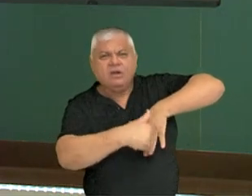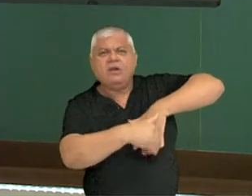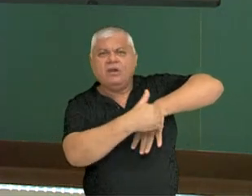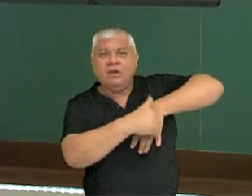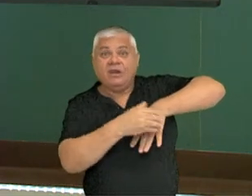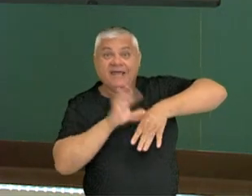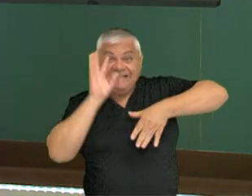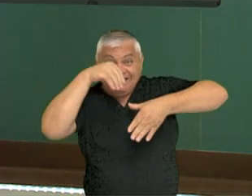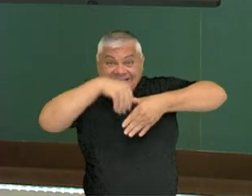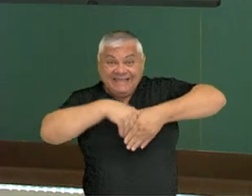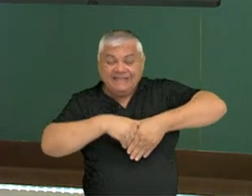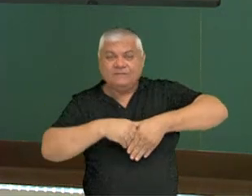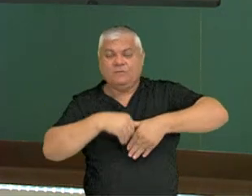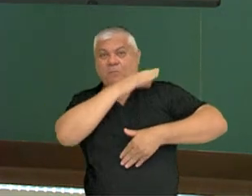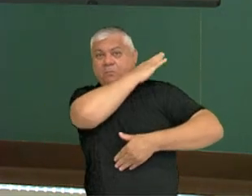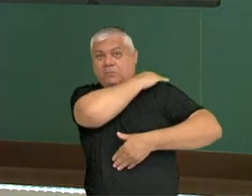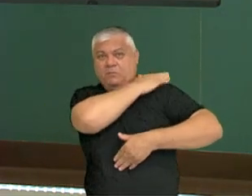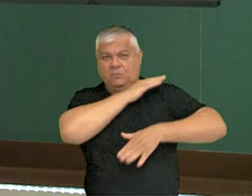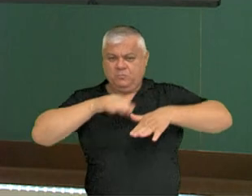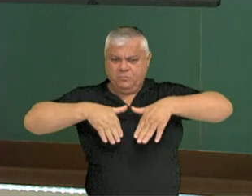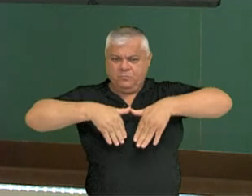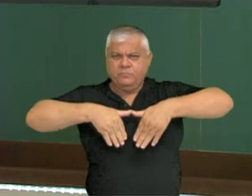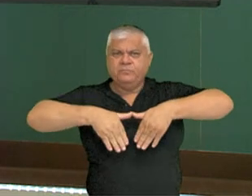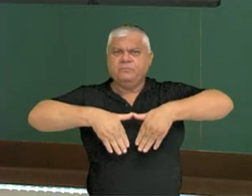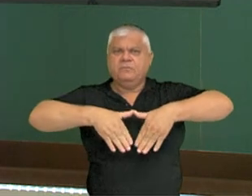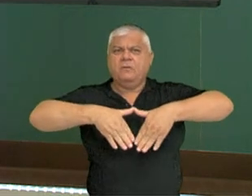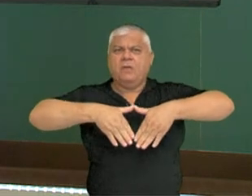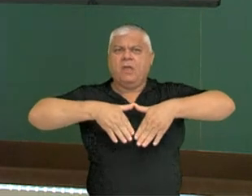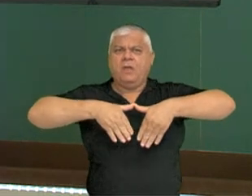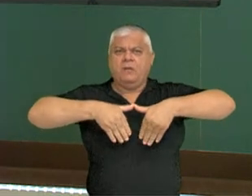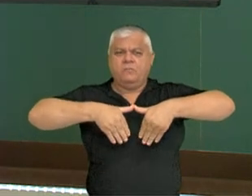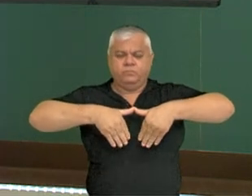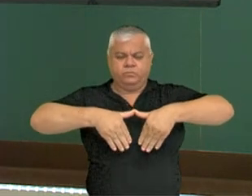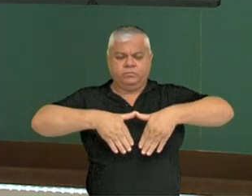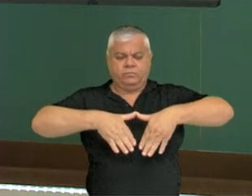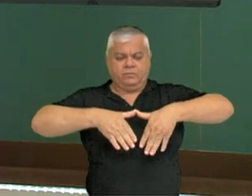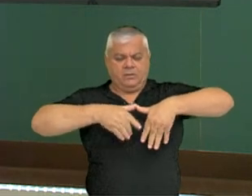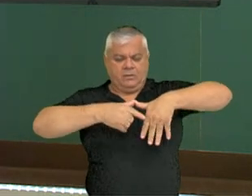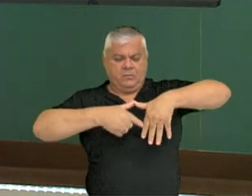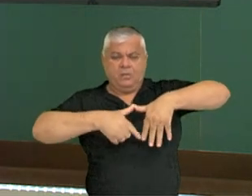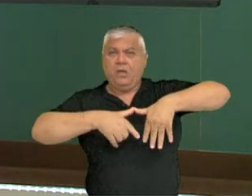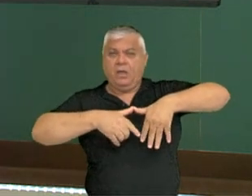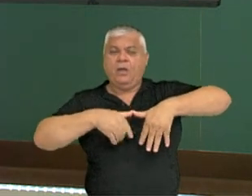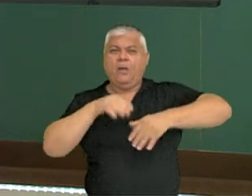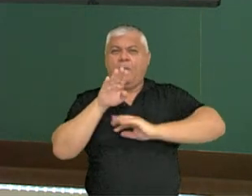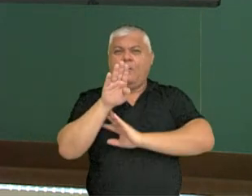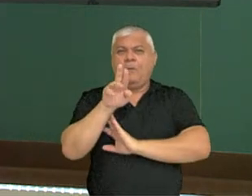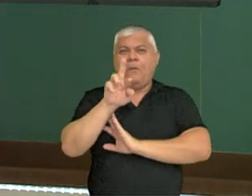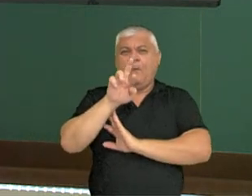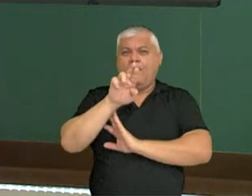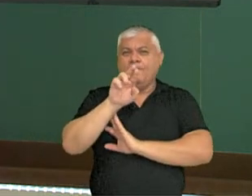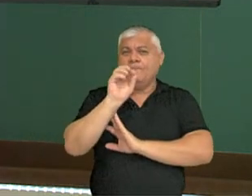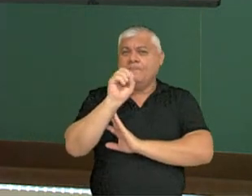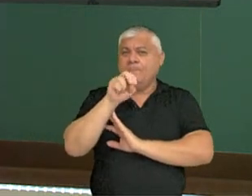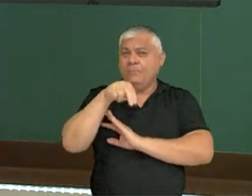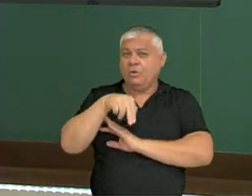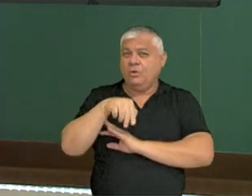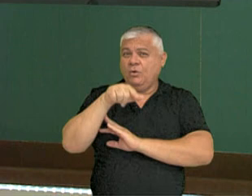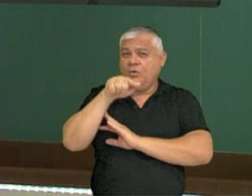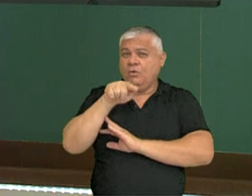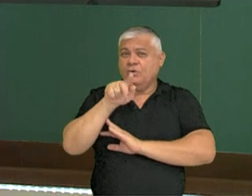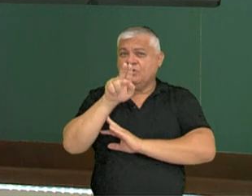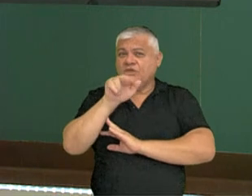dos nossos pulmões. E aí, na extremidade, na terminação de cada bronquíolo, nós